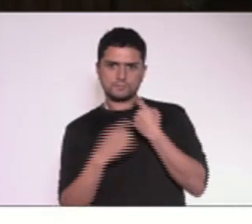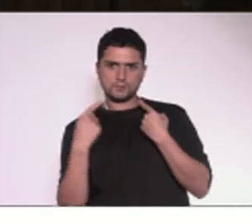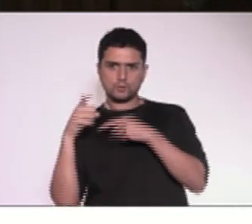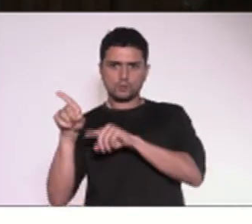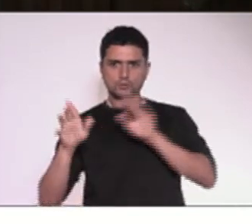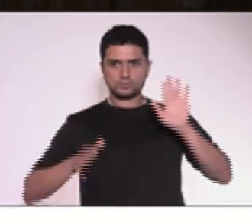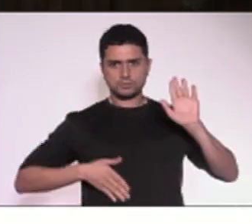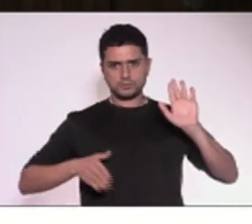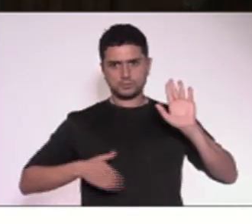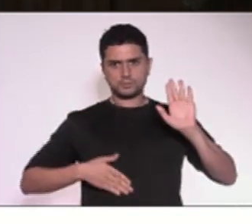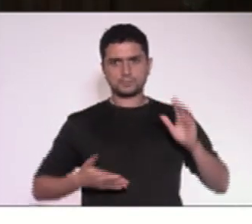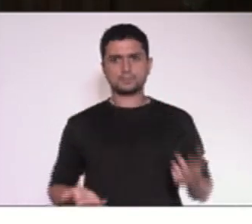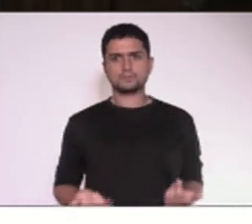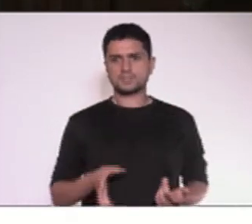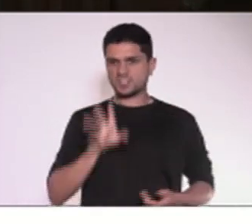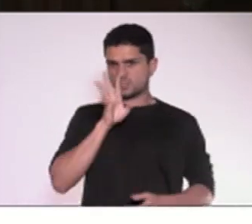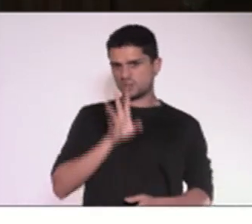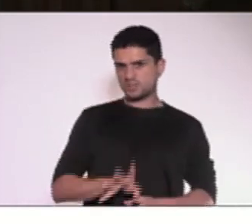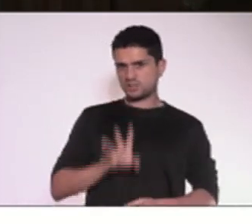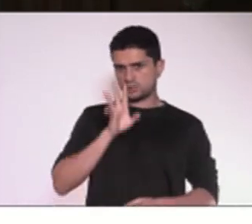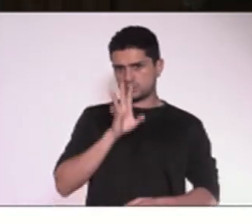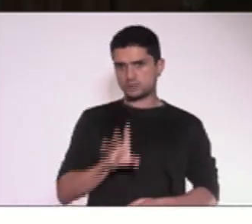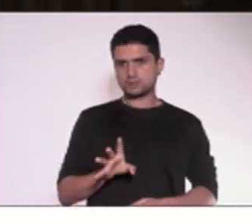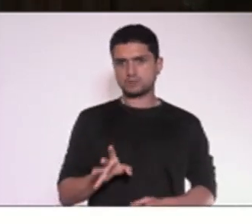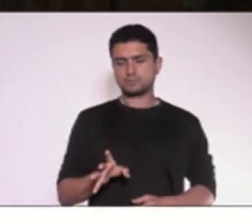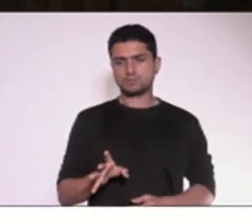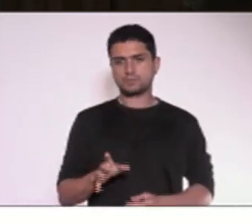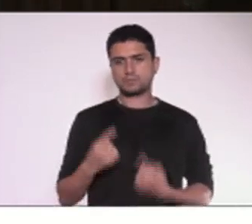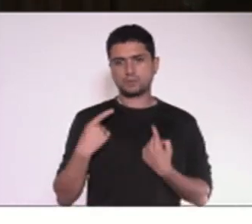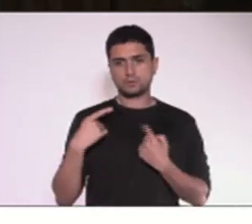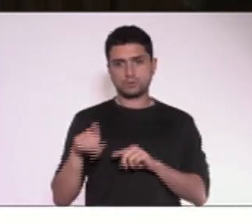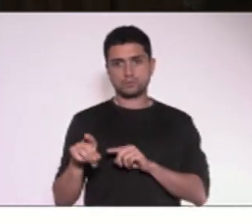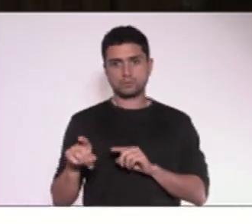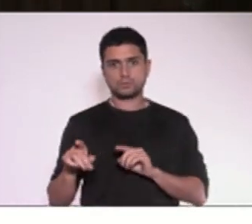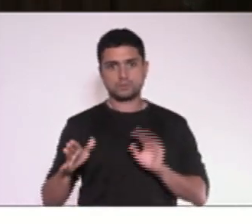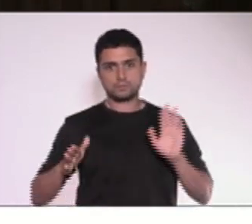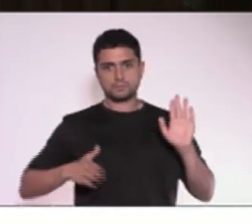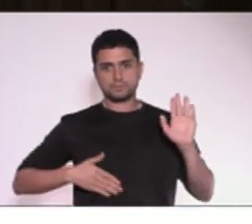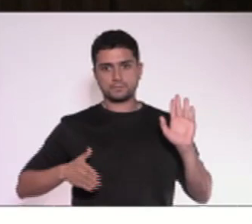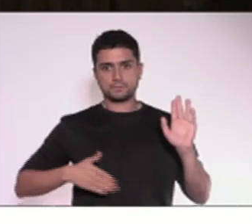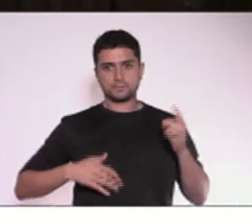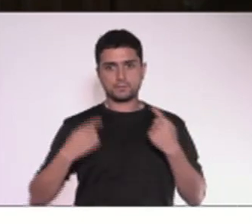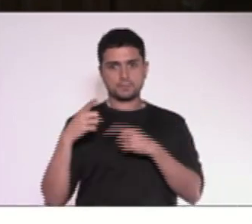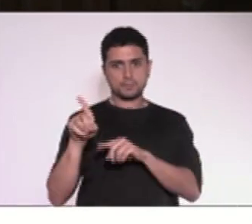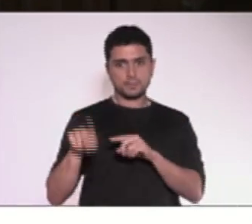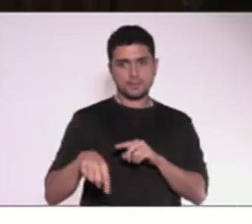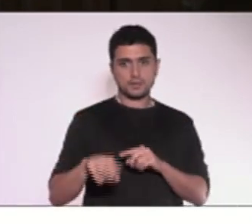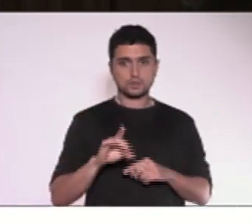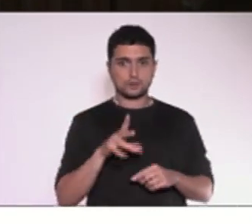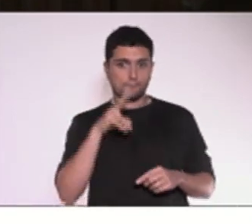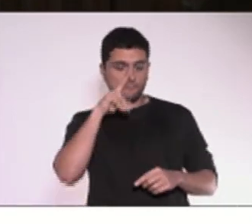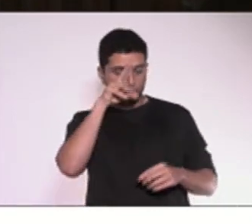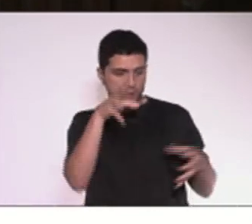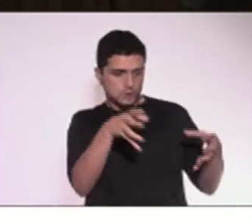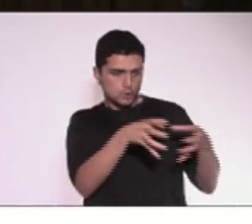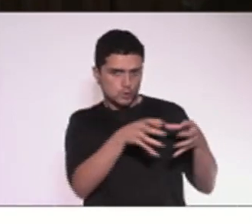Essa crítica à polícia de enfrentamento só fortalece as facções criminosas.